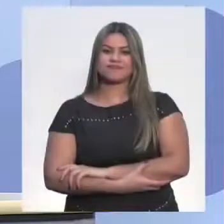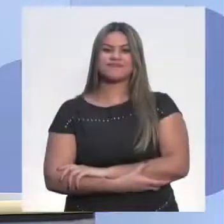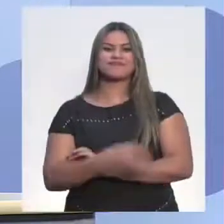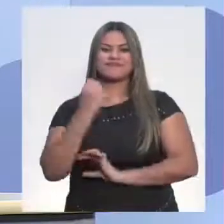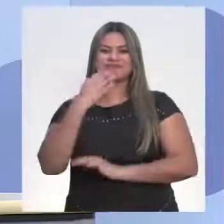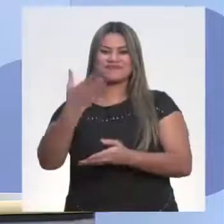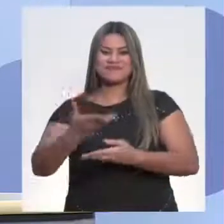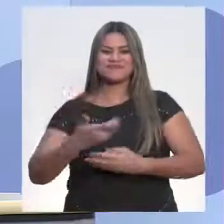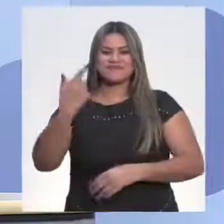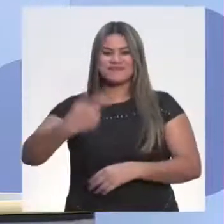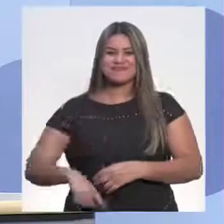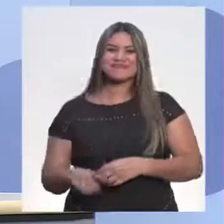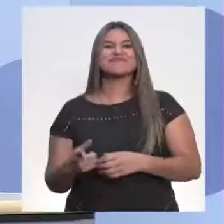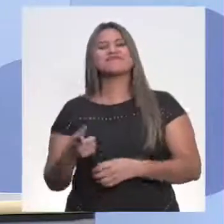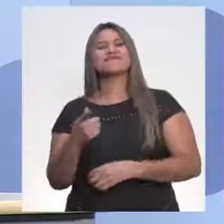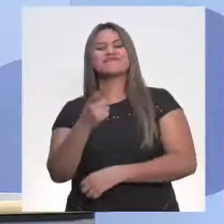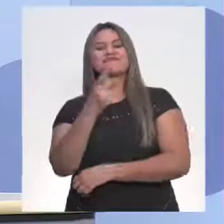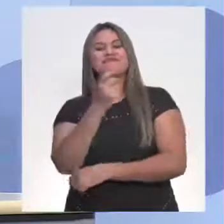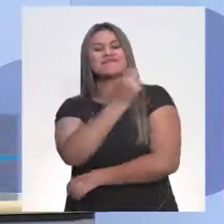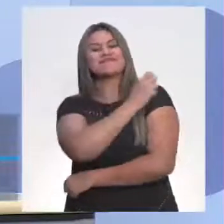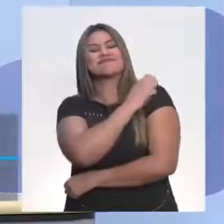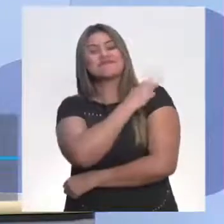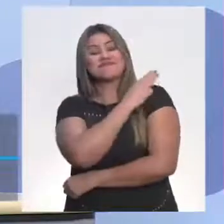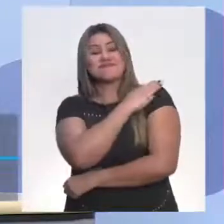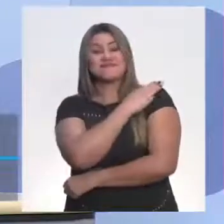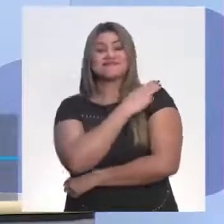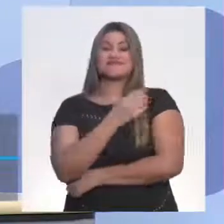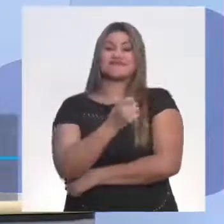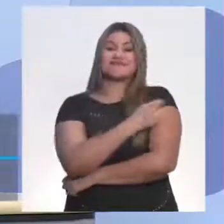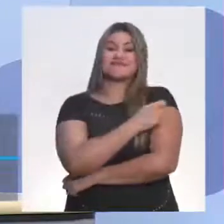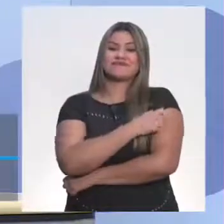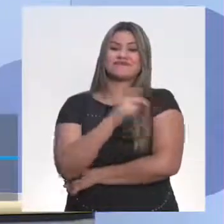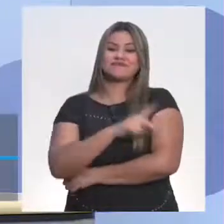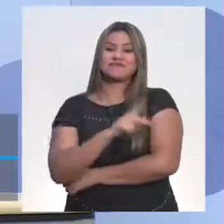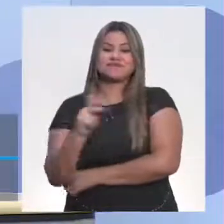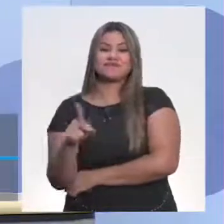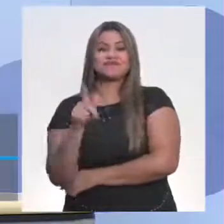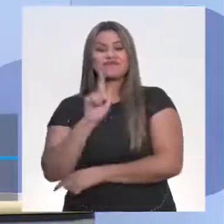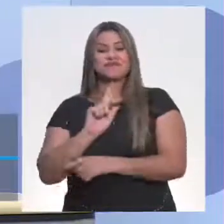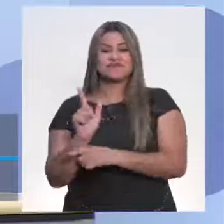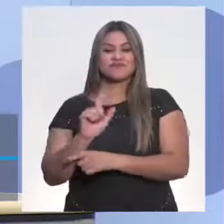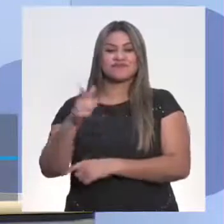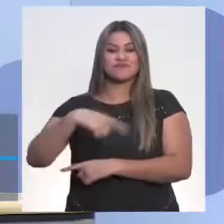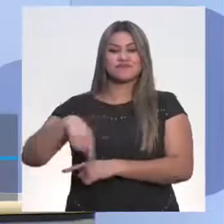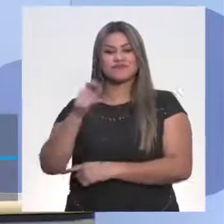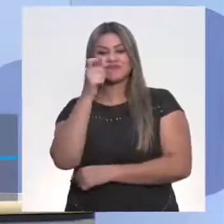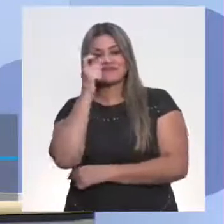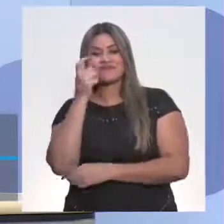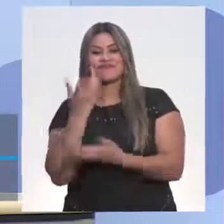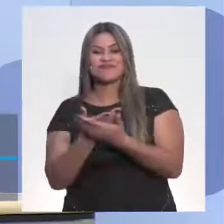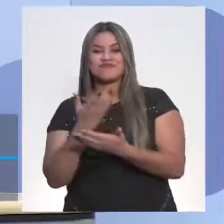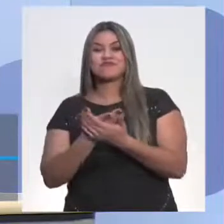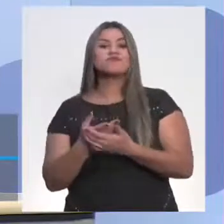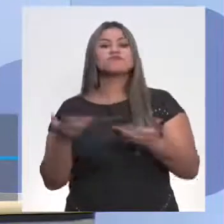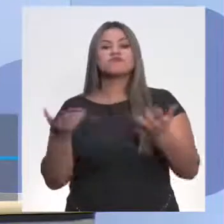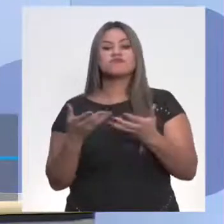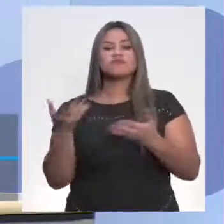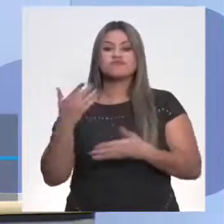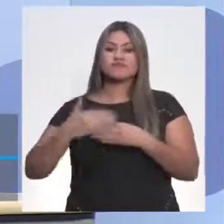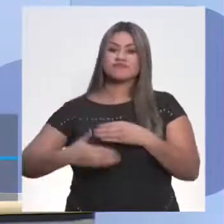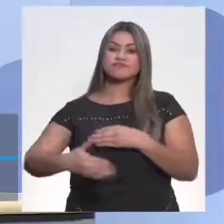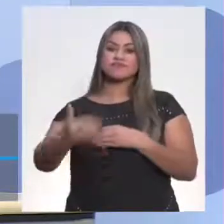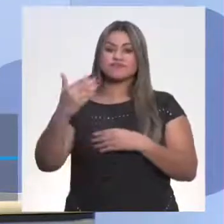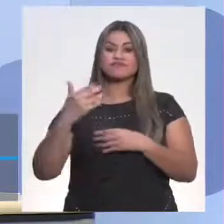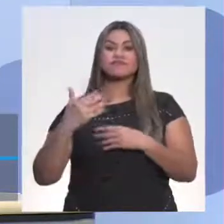bem-vindo de volta alunos da 3ª série do Ensino Médio professores gestores e quem mais tiver assim lança aula hoje a gente vai